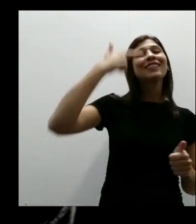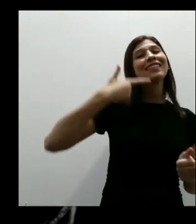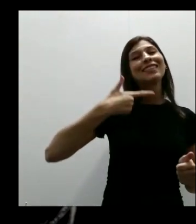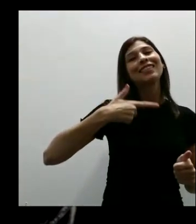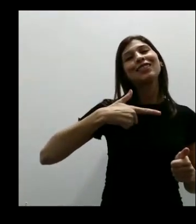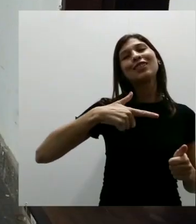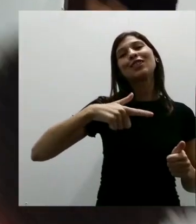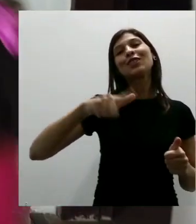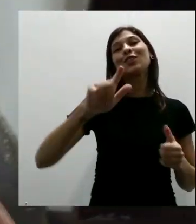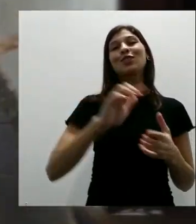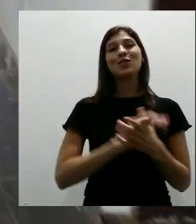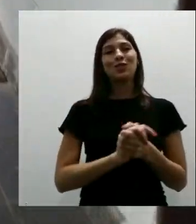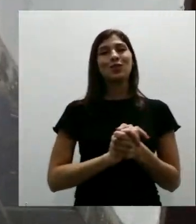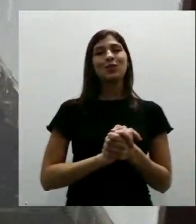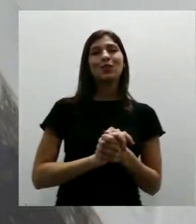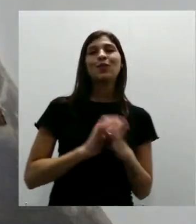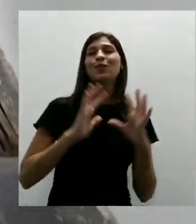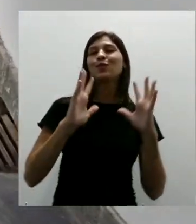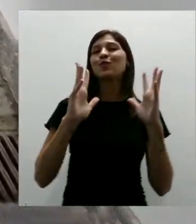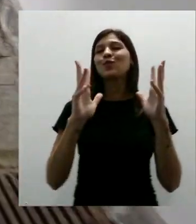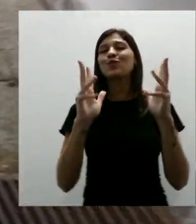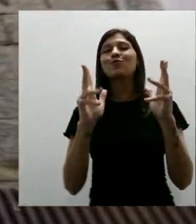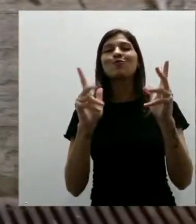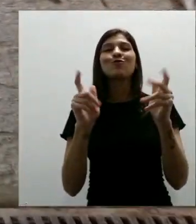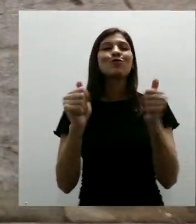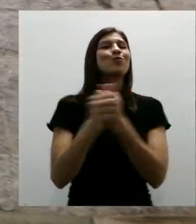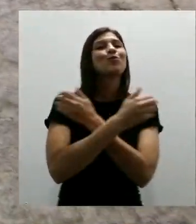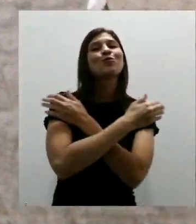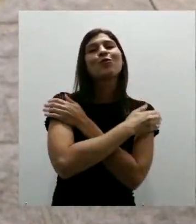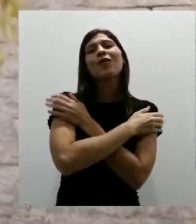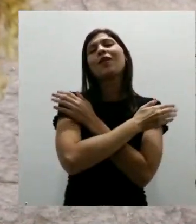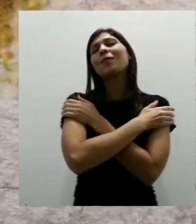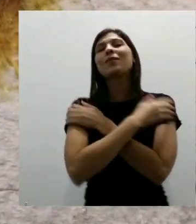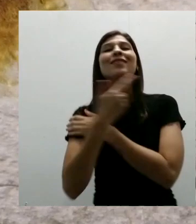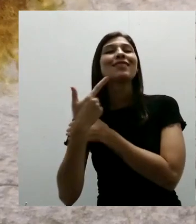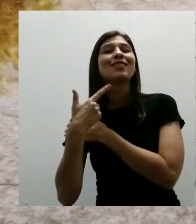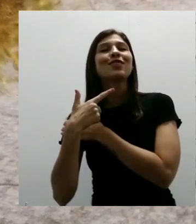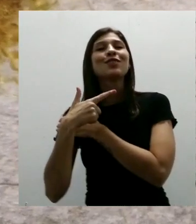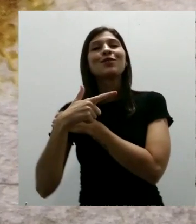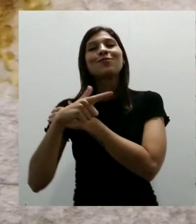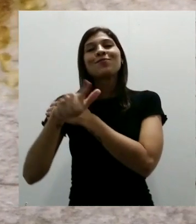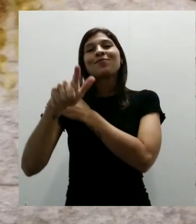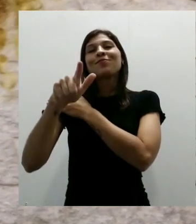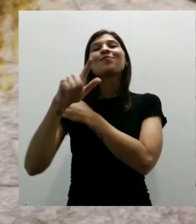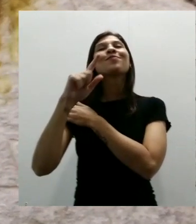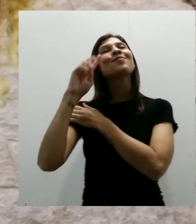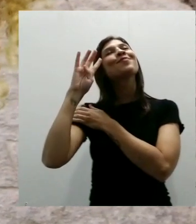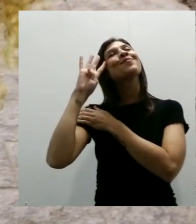nosso abraço. E a gente seguir sonhando.